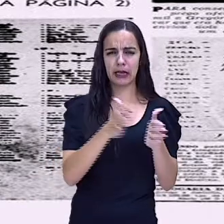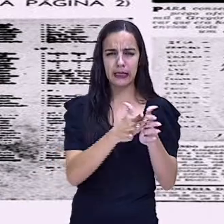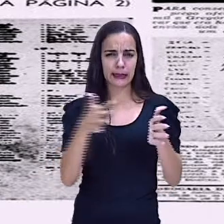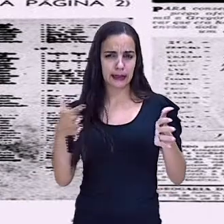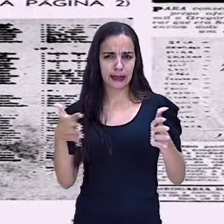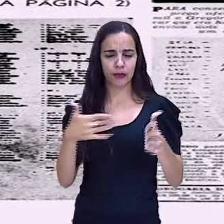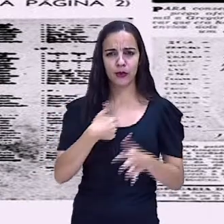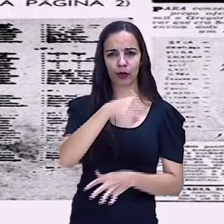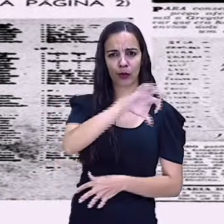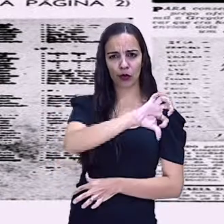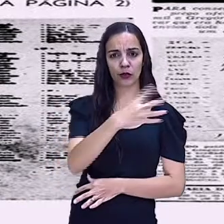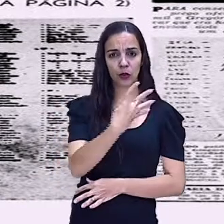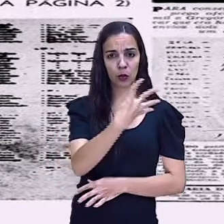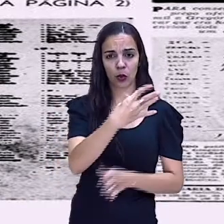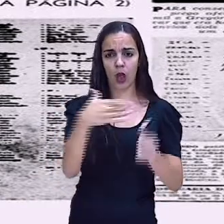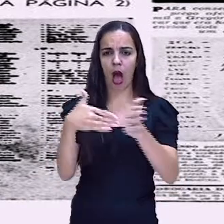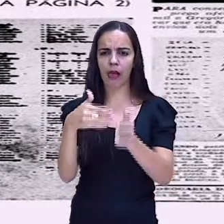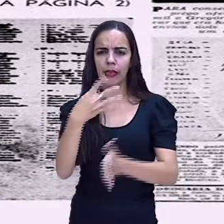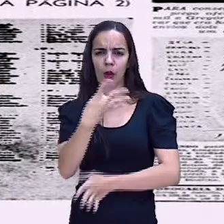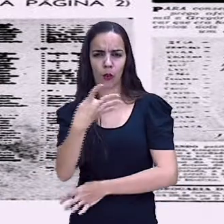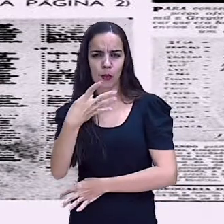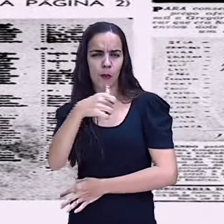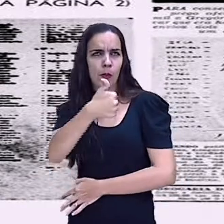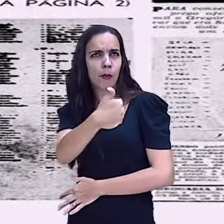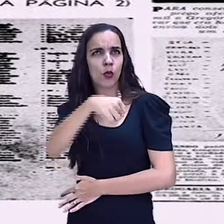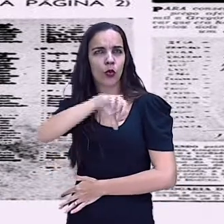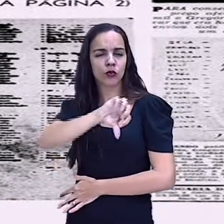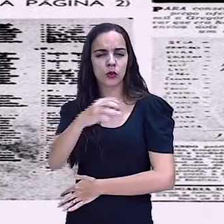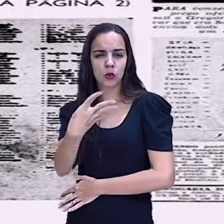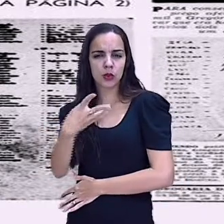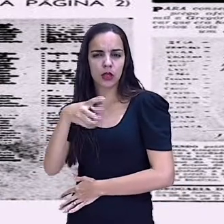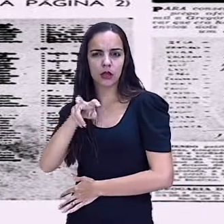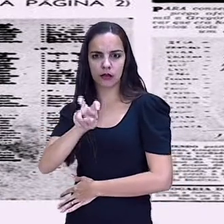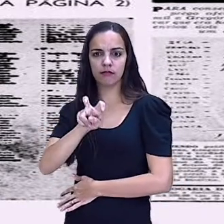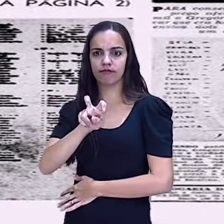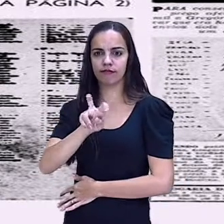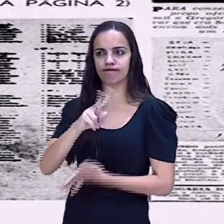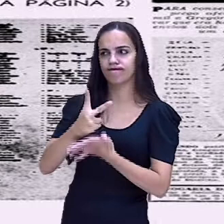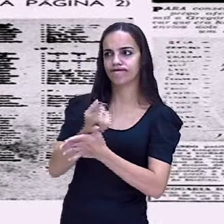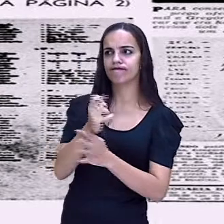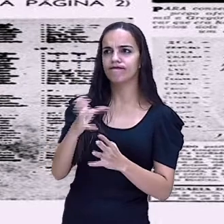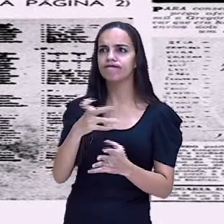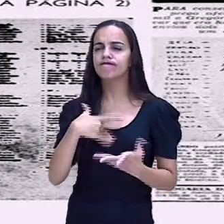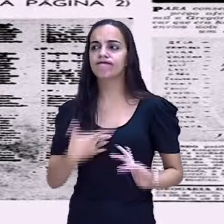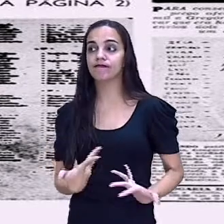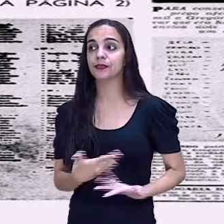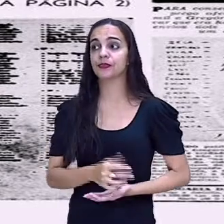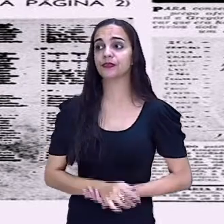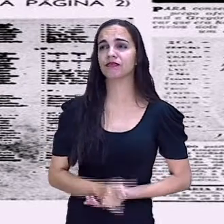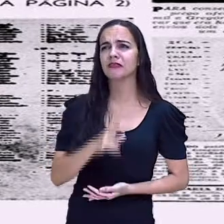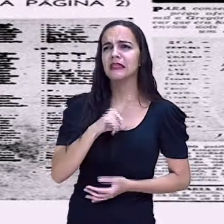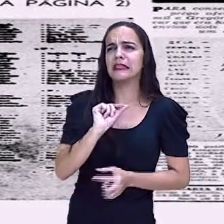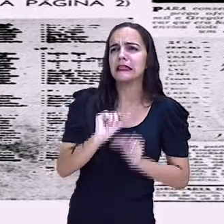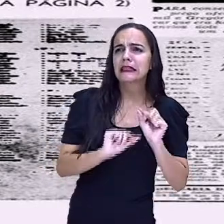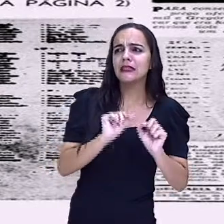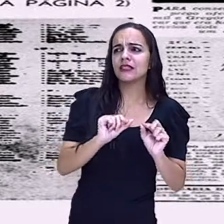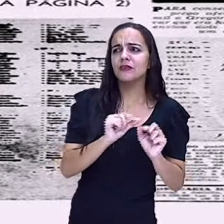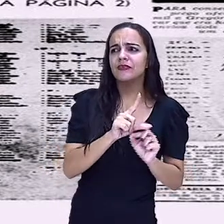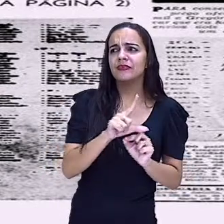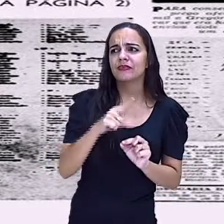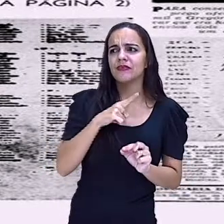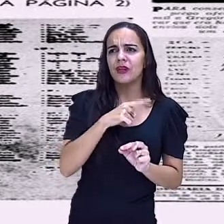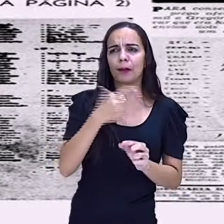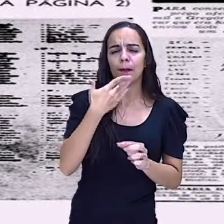1945, ambos os grupos começaram a ampliar esforços para que acontecesse